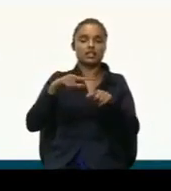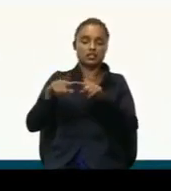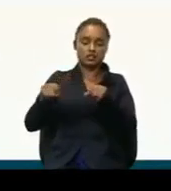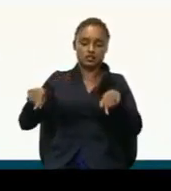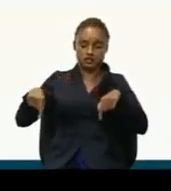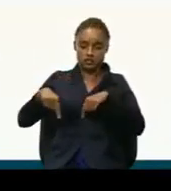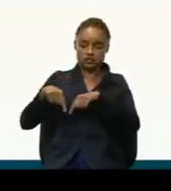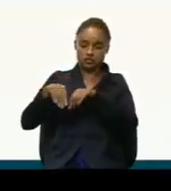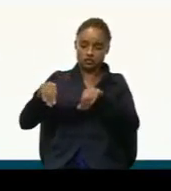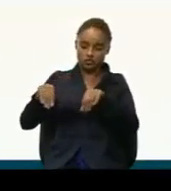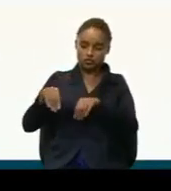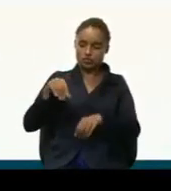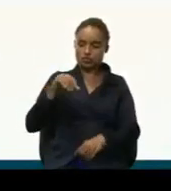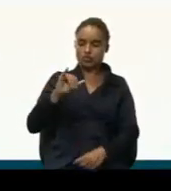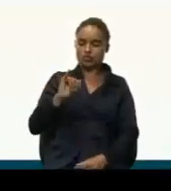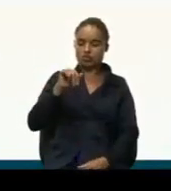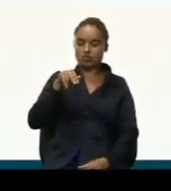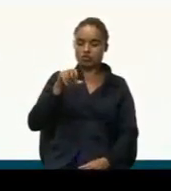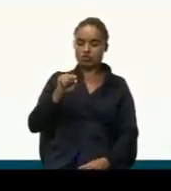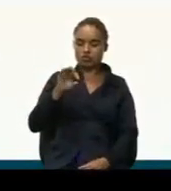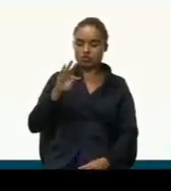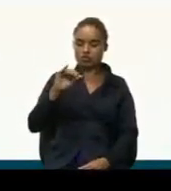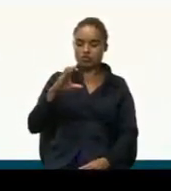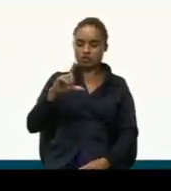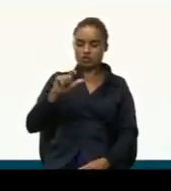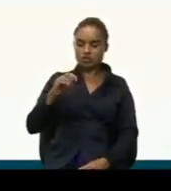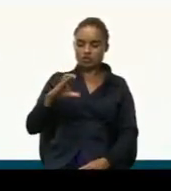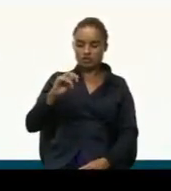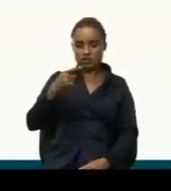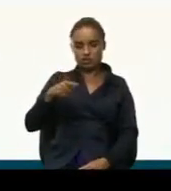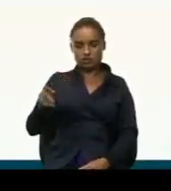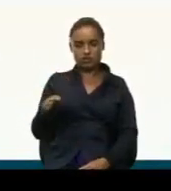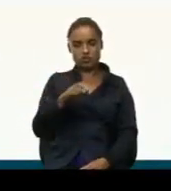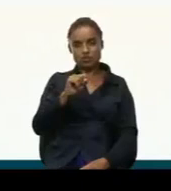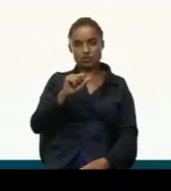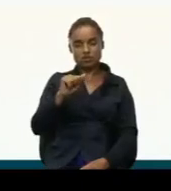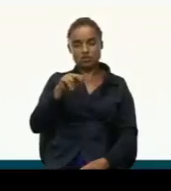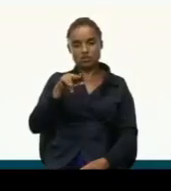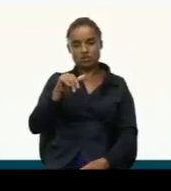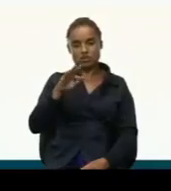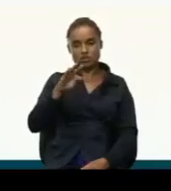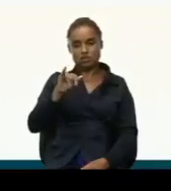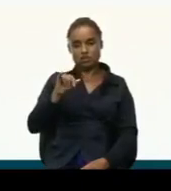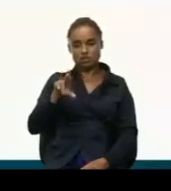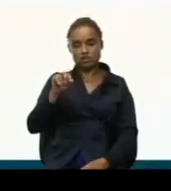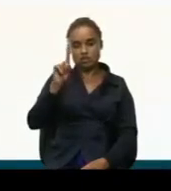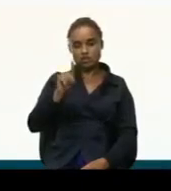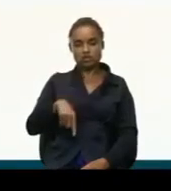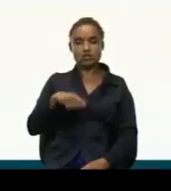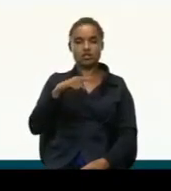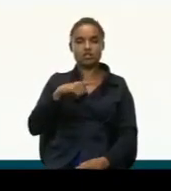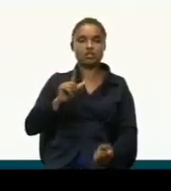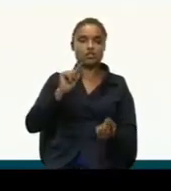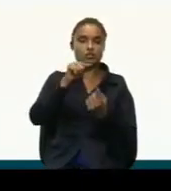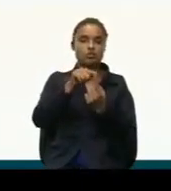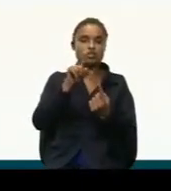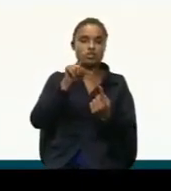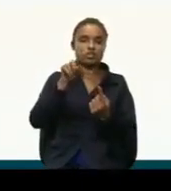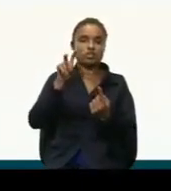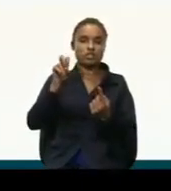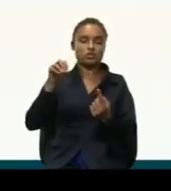Minha instalação sanitária está aqui. Imagina, vamos desenhar um raio aí de 150 metros